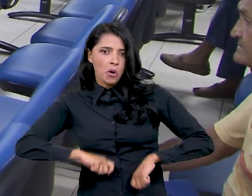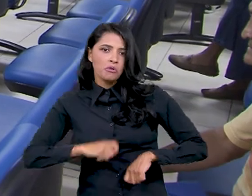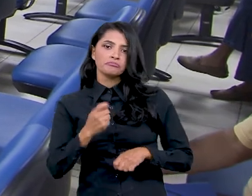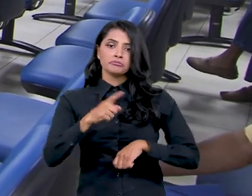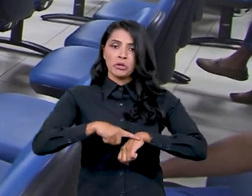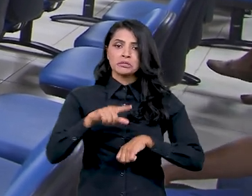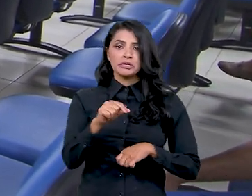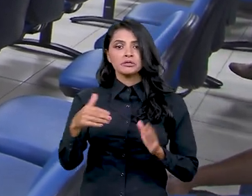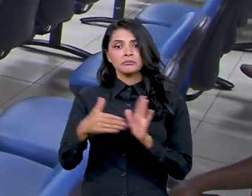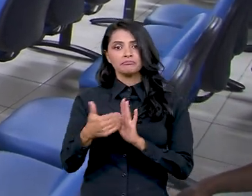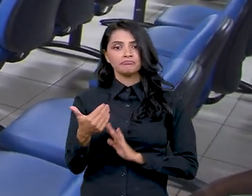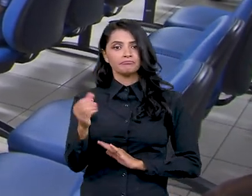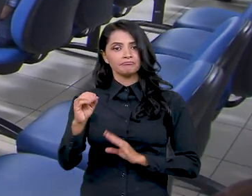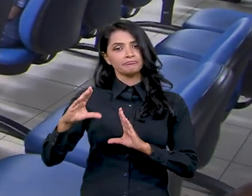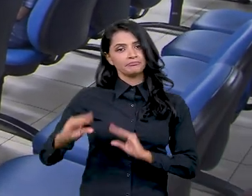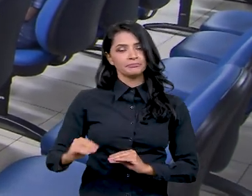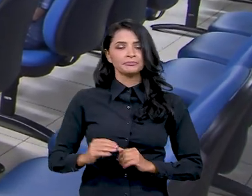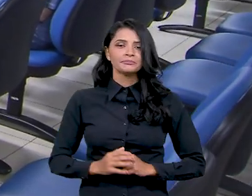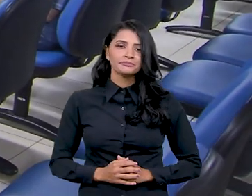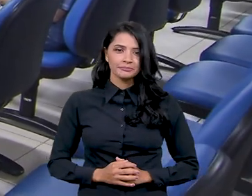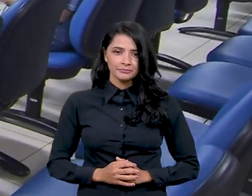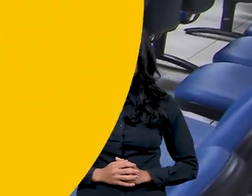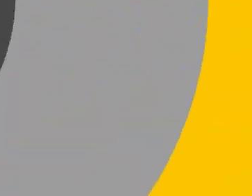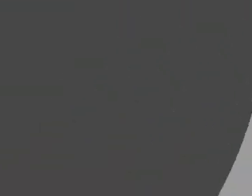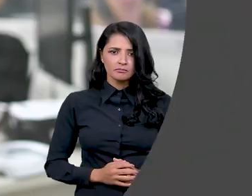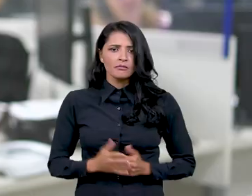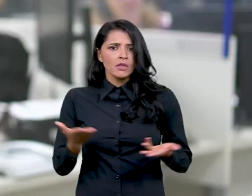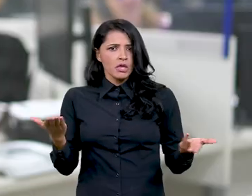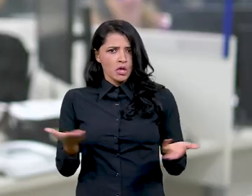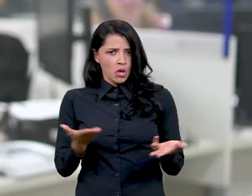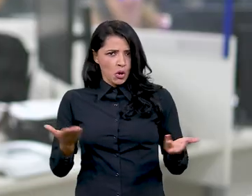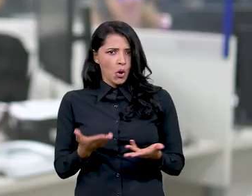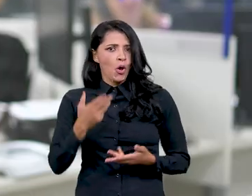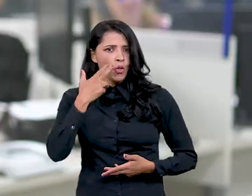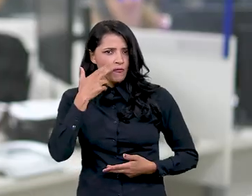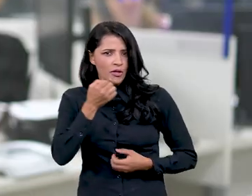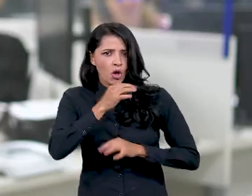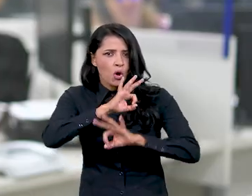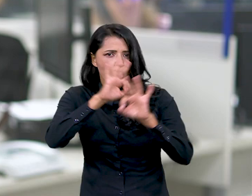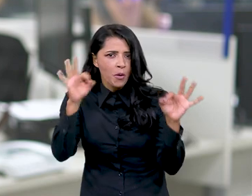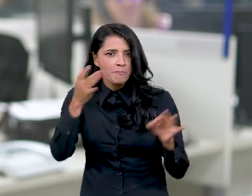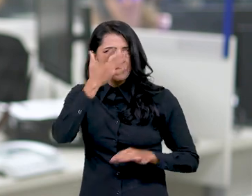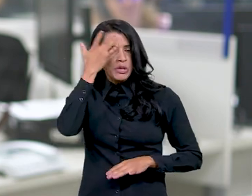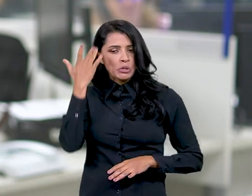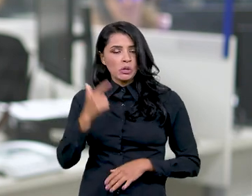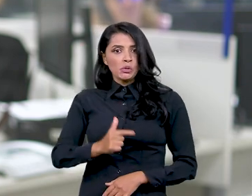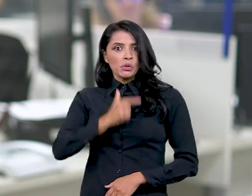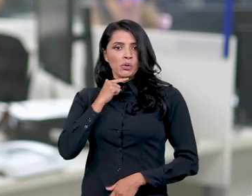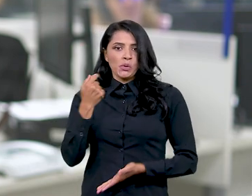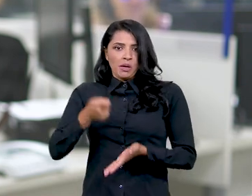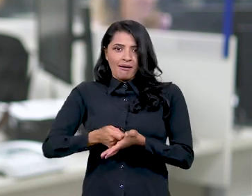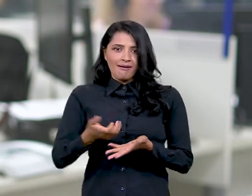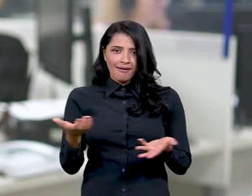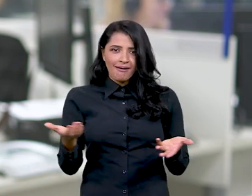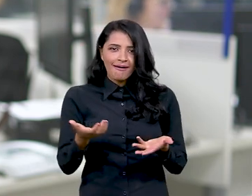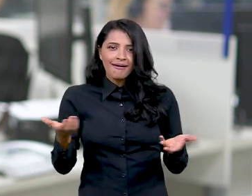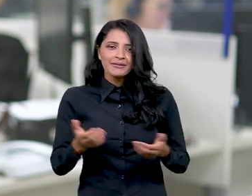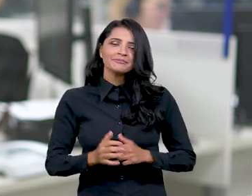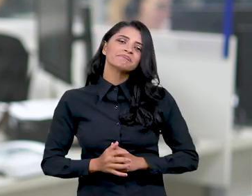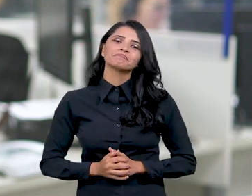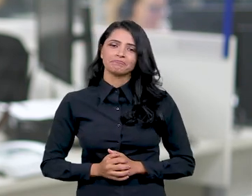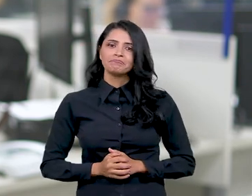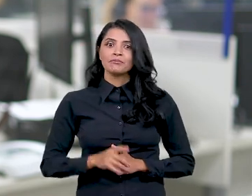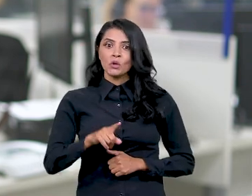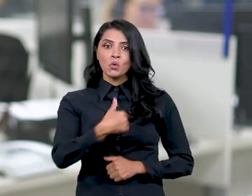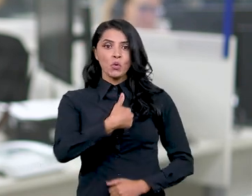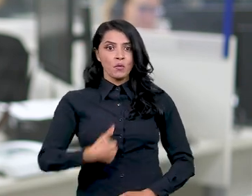135, das 7 da manhã às 10 da noite. E agora uma boa notícia para quem está endividado e quer quitar